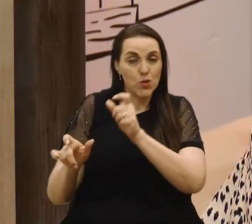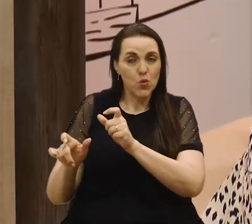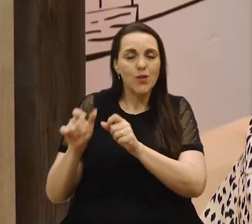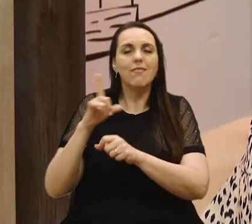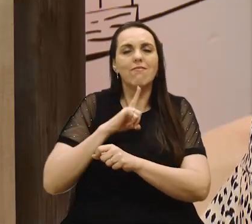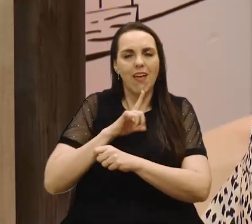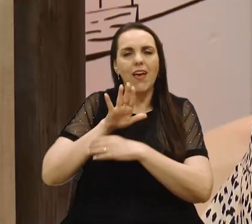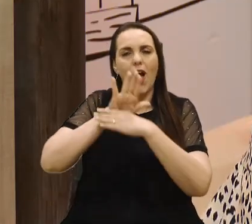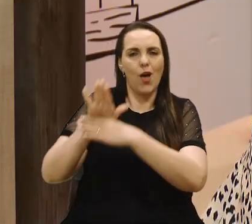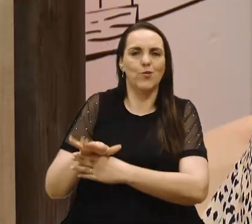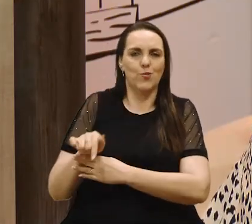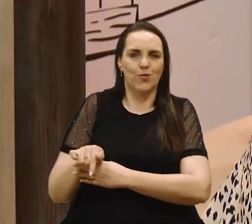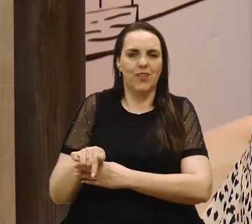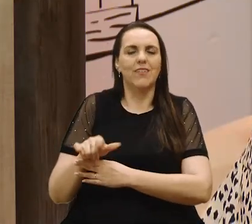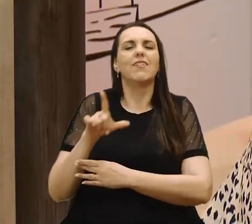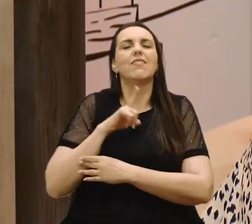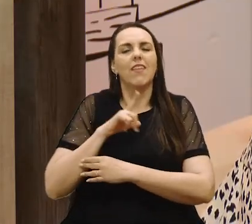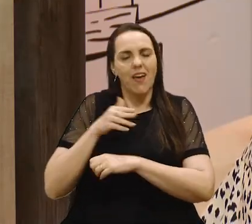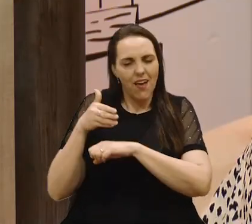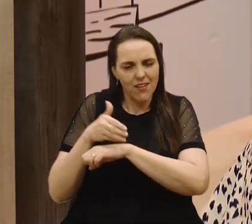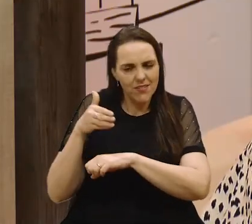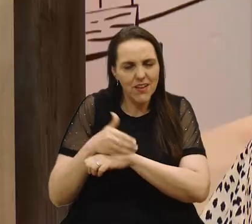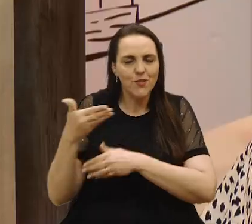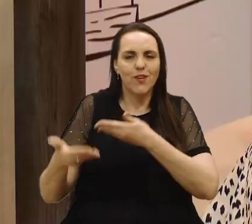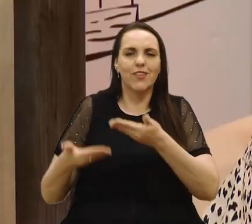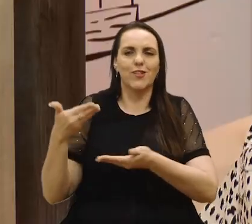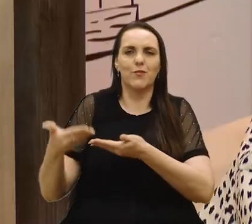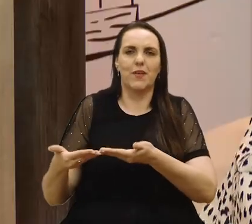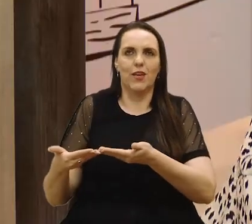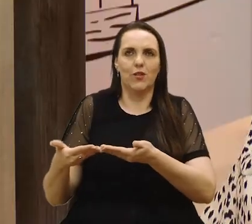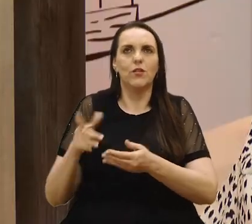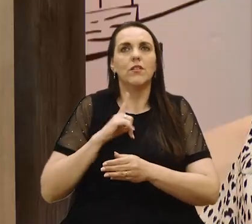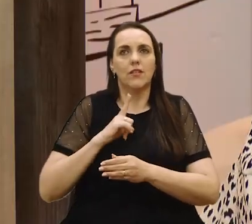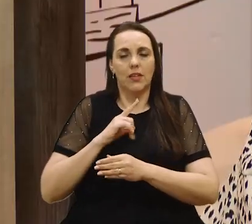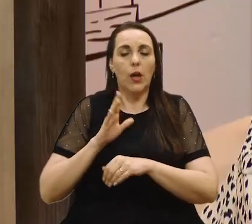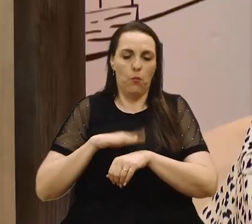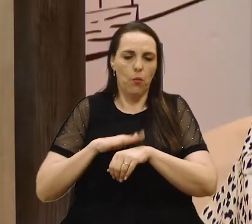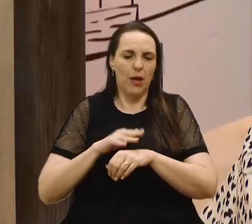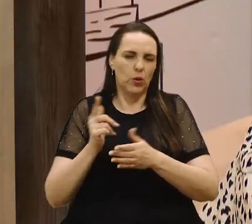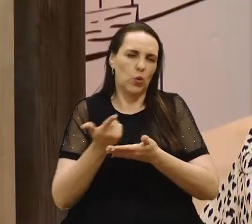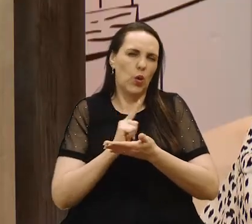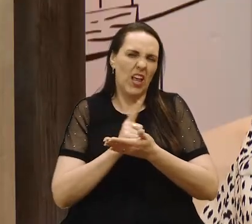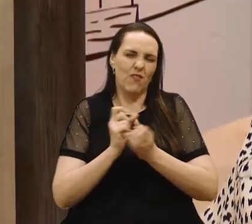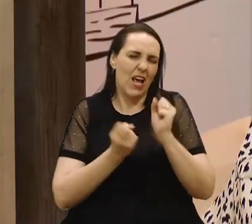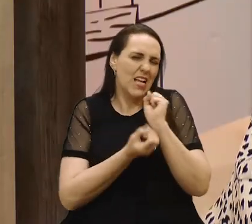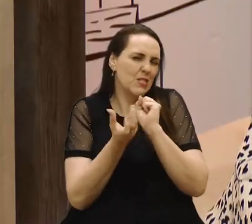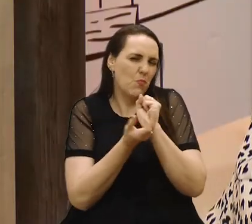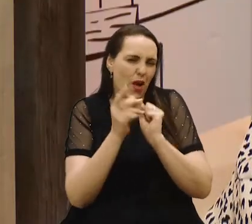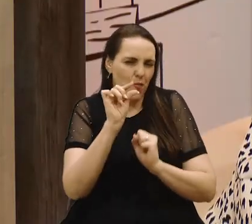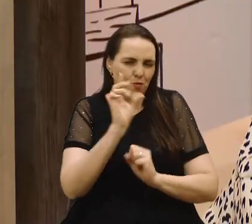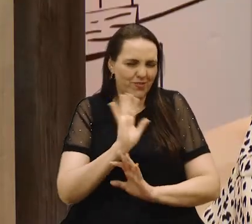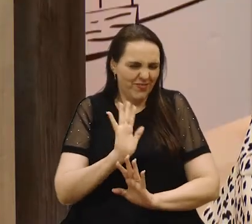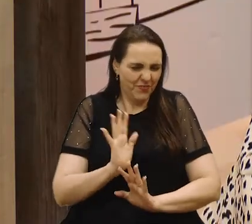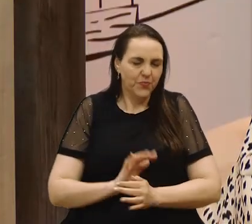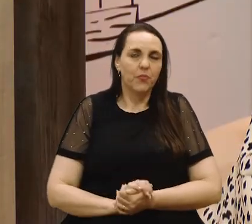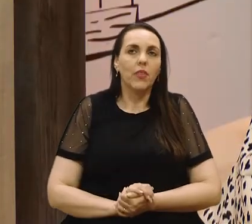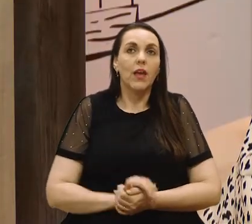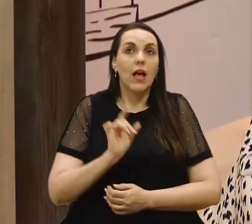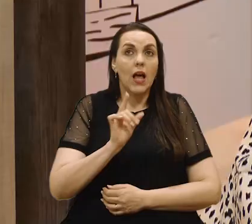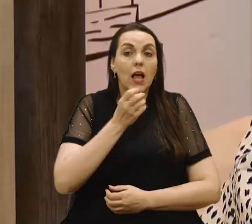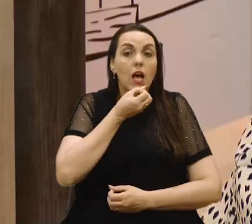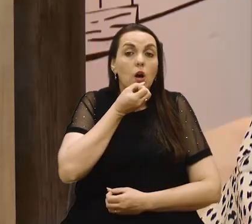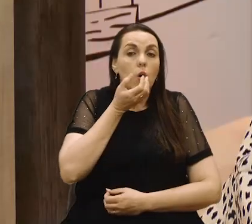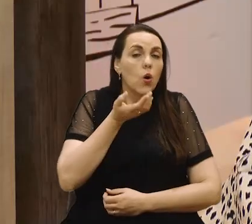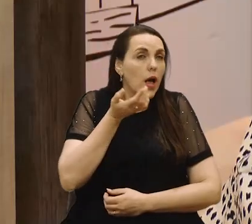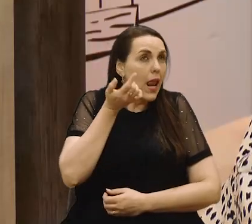pessoas que são auxiliadas, né? Que elas têm acesso a um atendimento. Tem até um dado momento no livro, sem querer dar muitos spoilers, em que